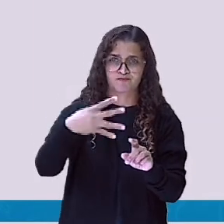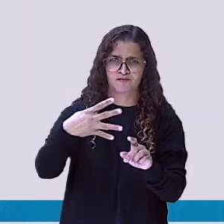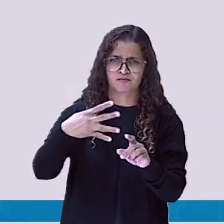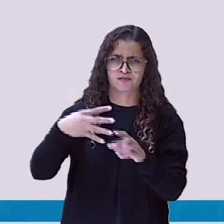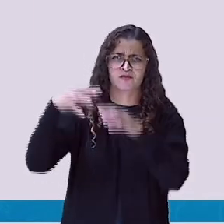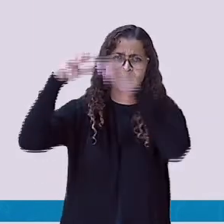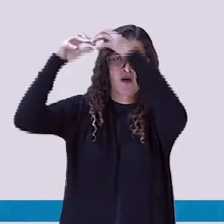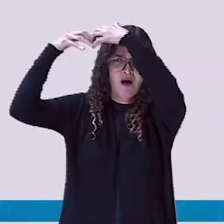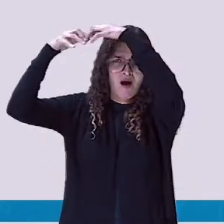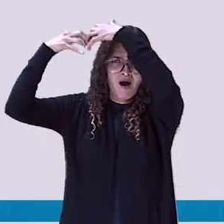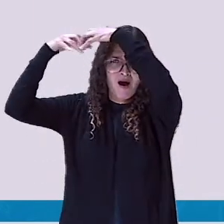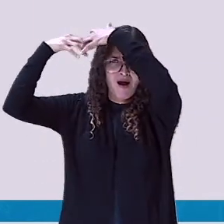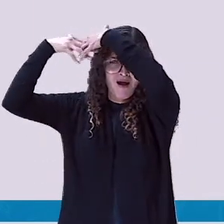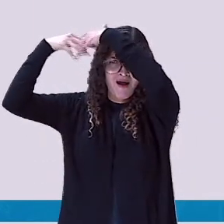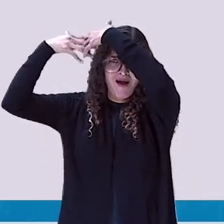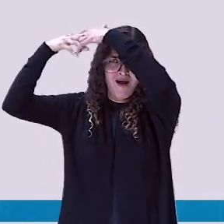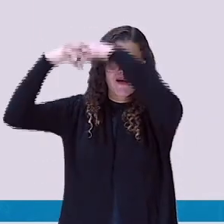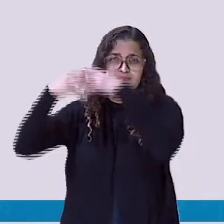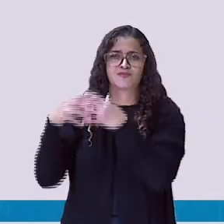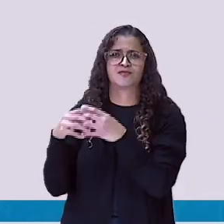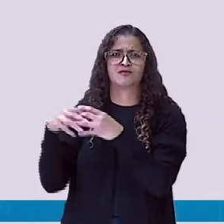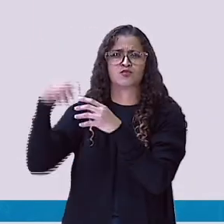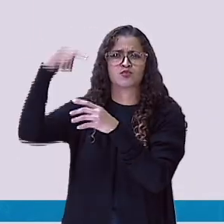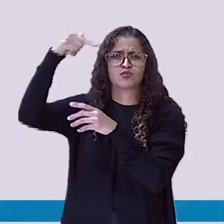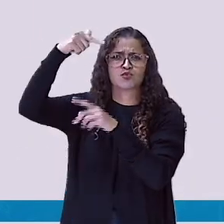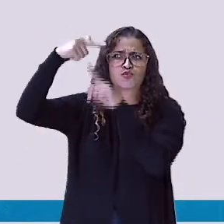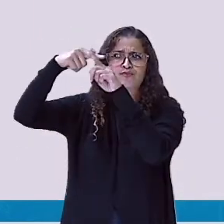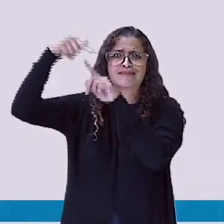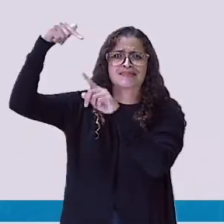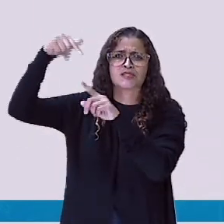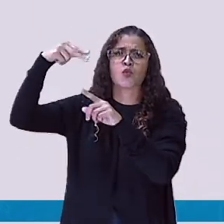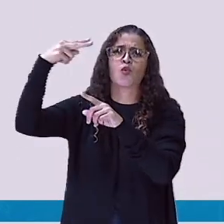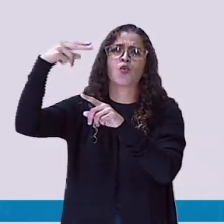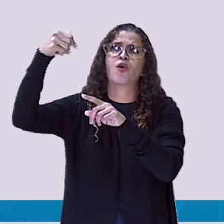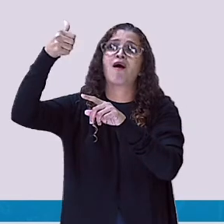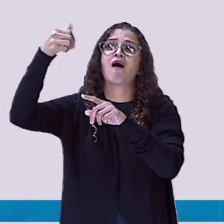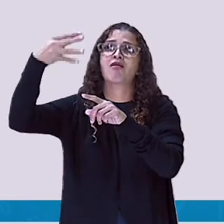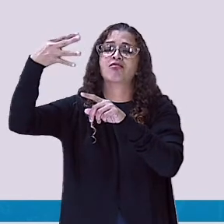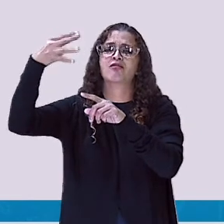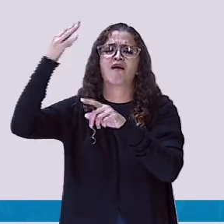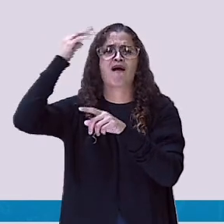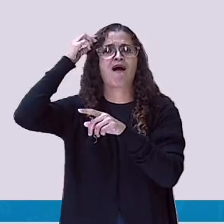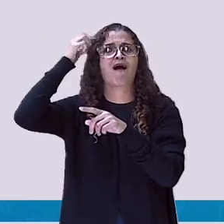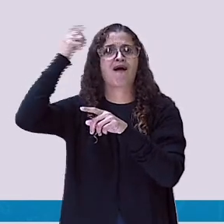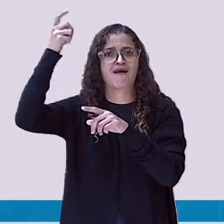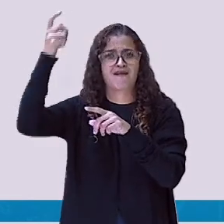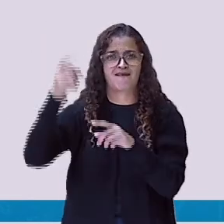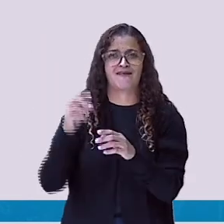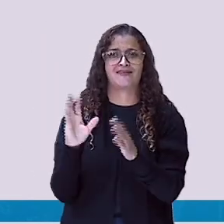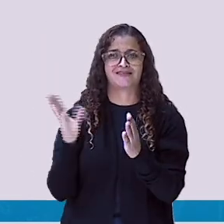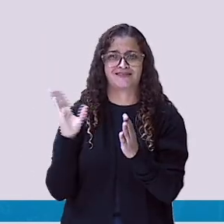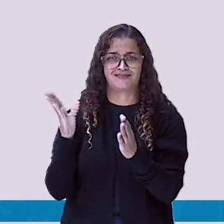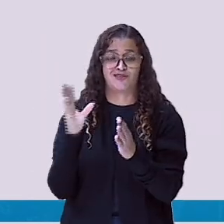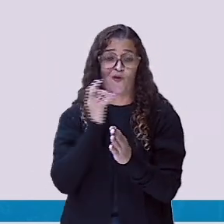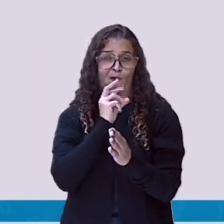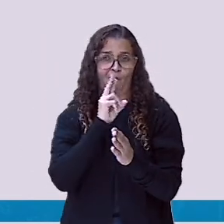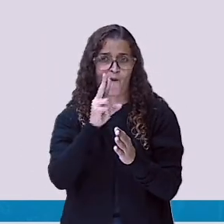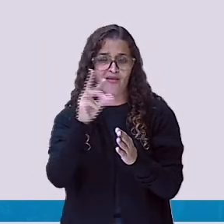cabeça, ok? 7 mais 7, 14. Então, vou escrever aqui 14.